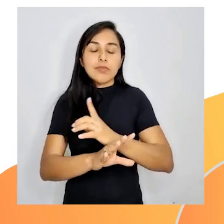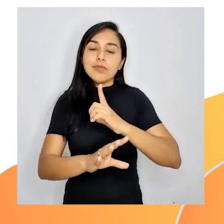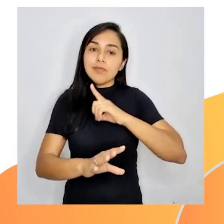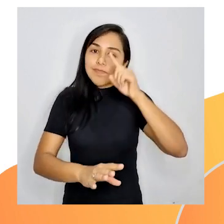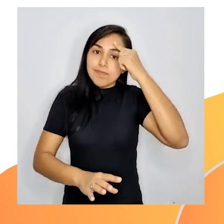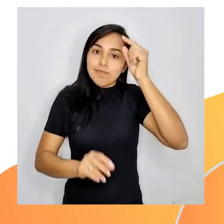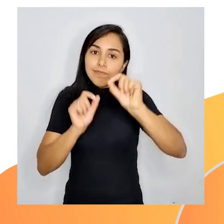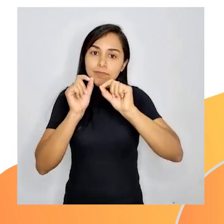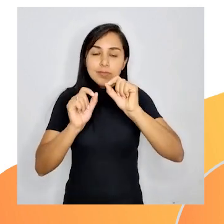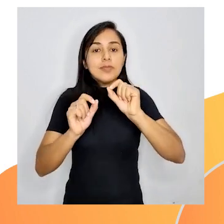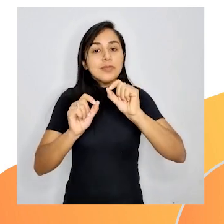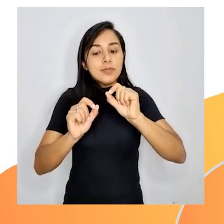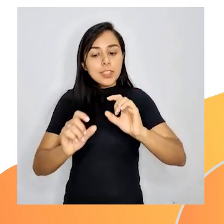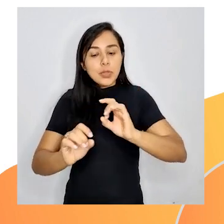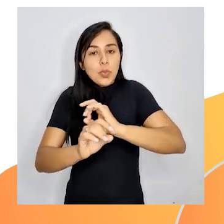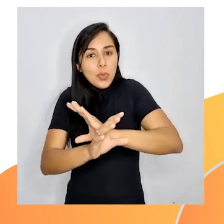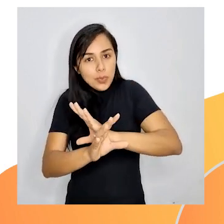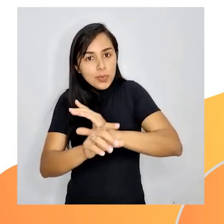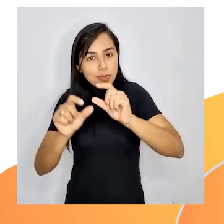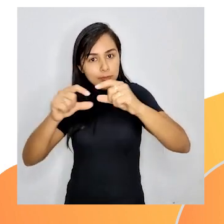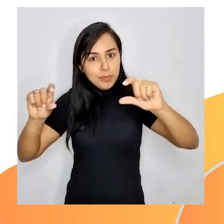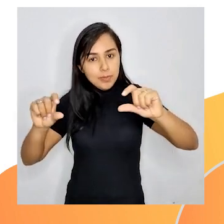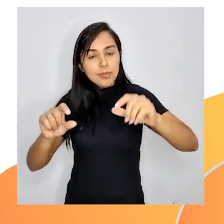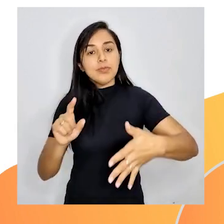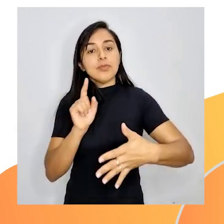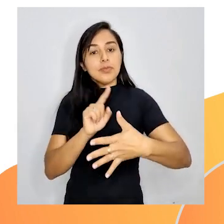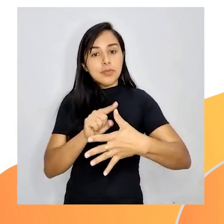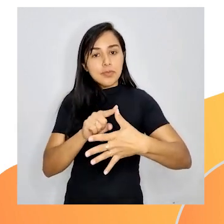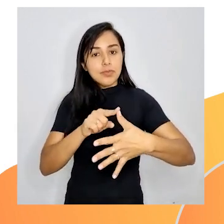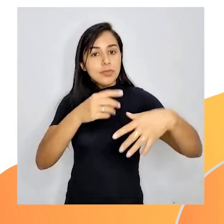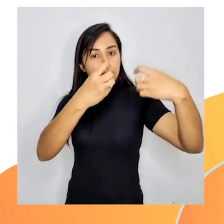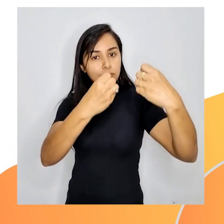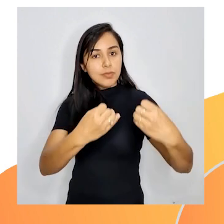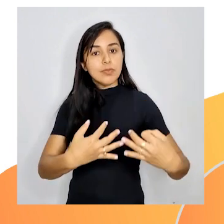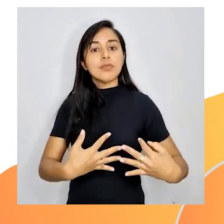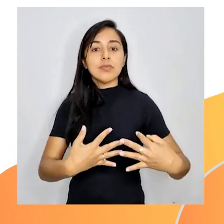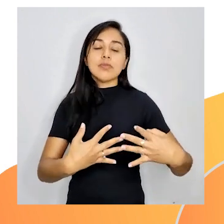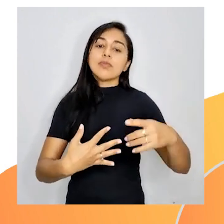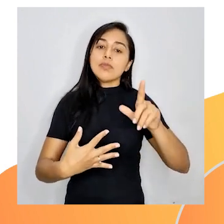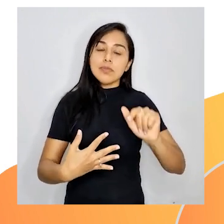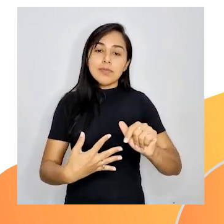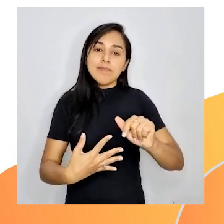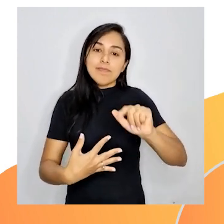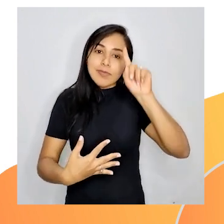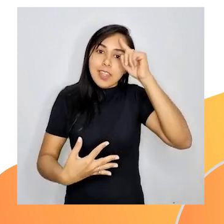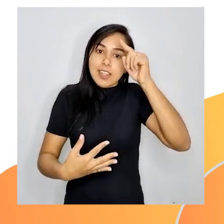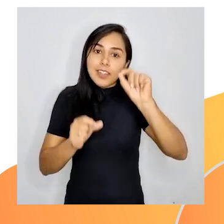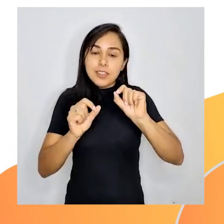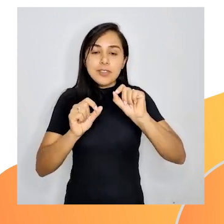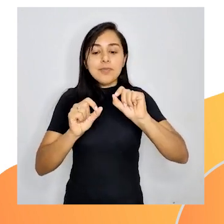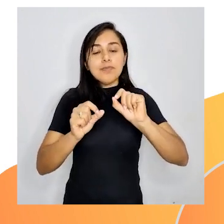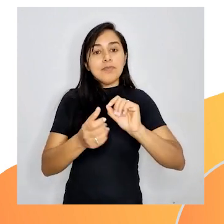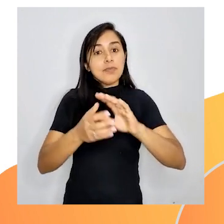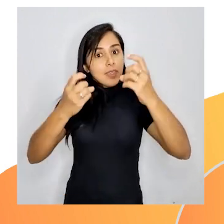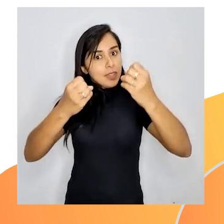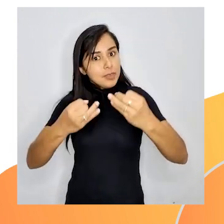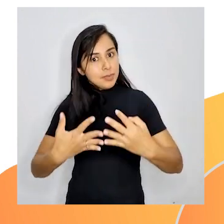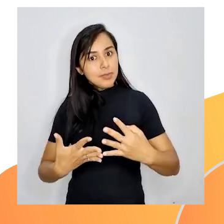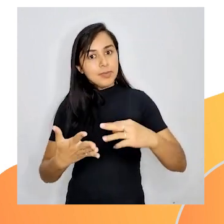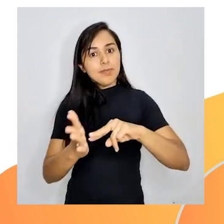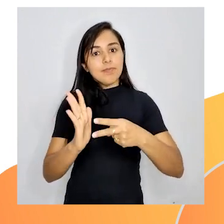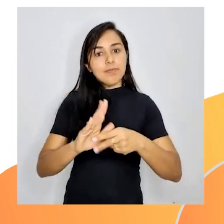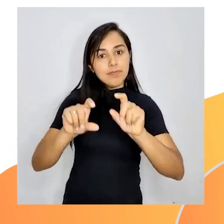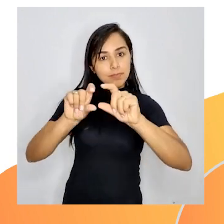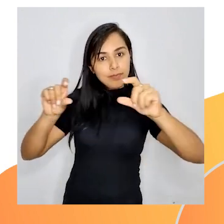De conclusão. E, por fim, nós temos a explicativa, que nos traz a ideia de explicação.